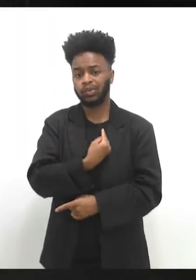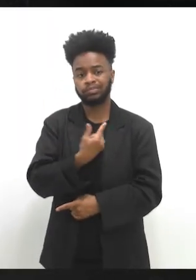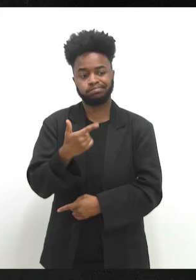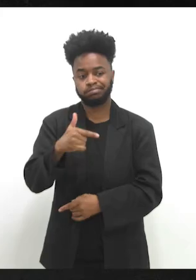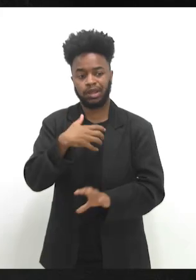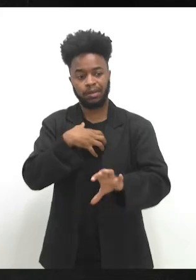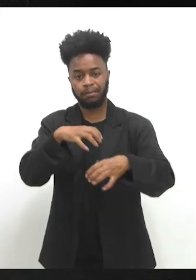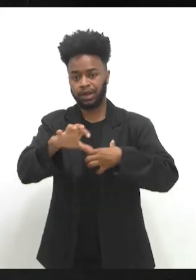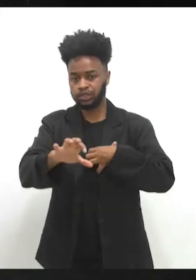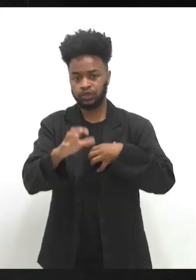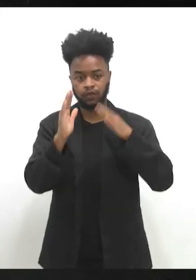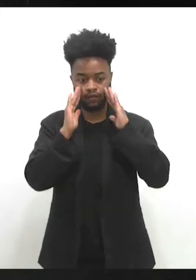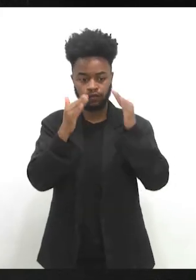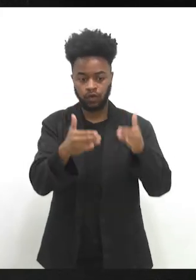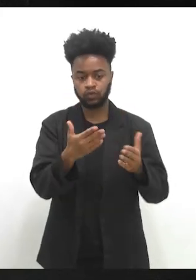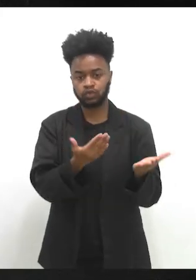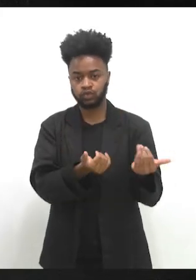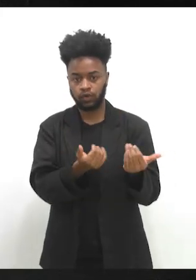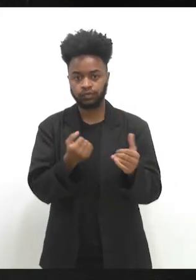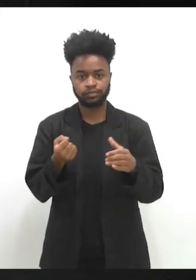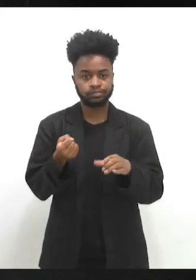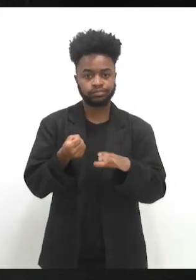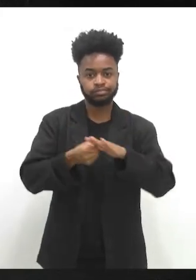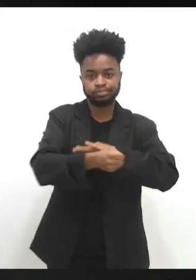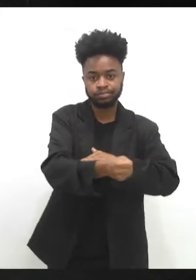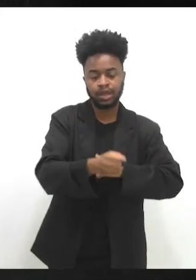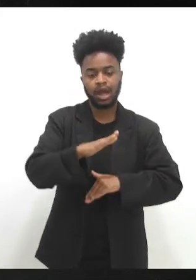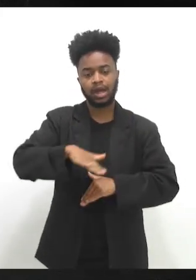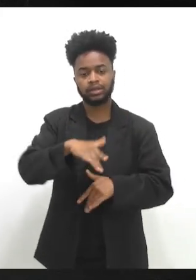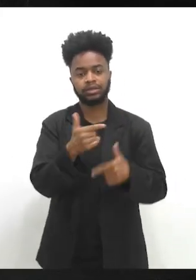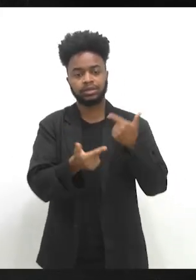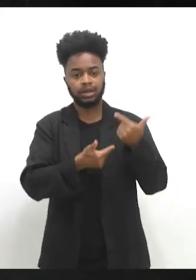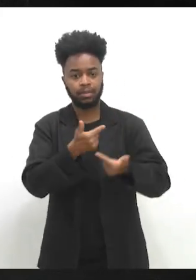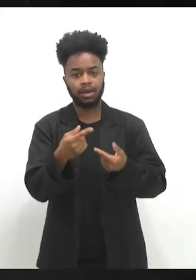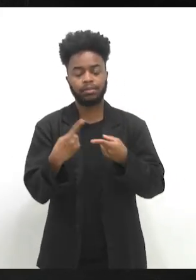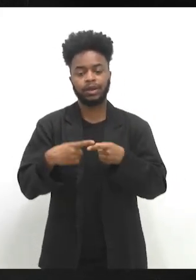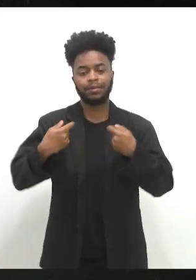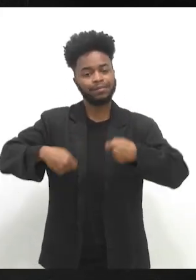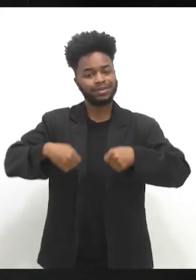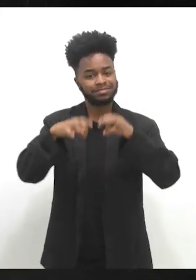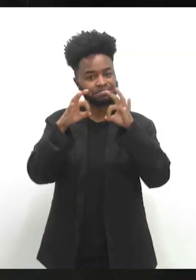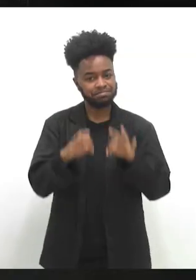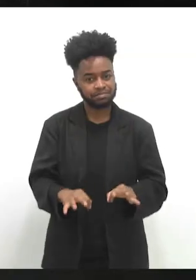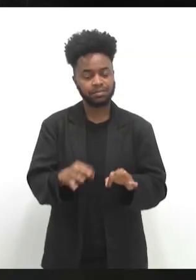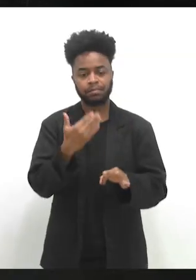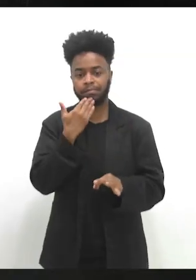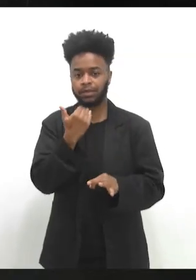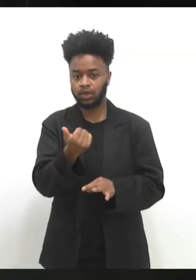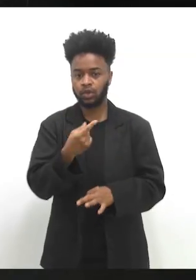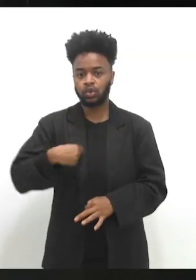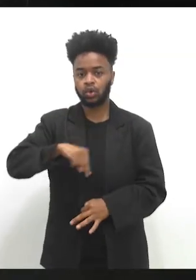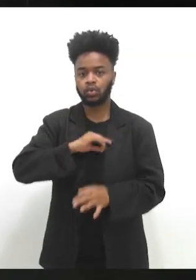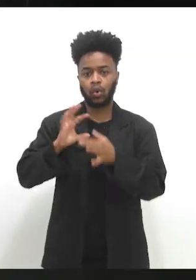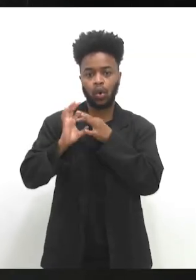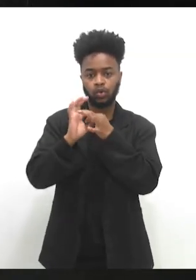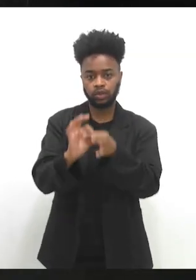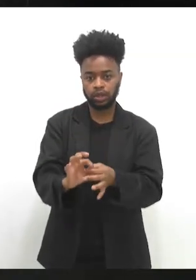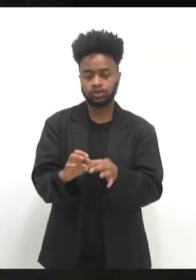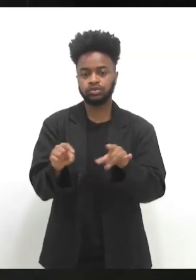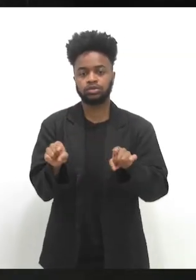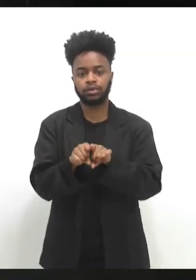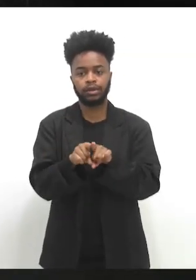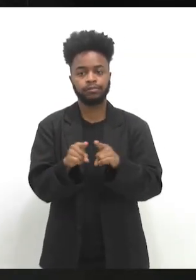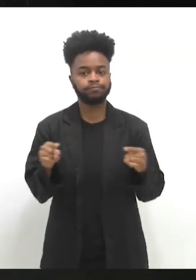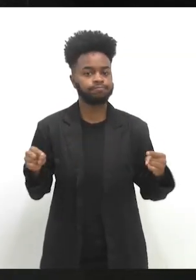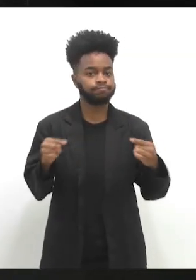muita empatia voltada para esse jovem que está entrando no mercado de trabalho, né? Então, a gente precisa, sim, melhorar muito o nosso contexto